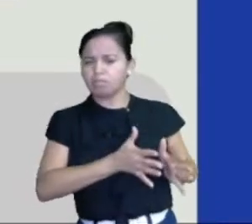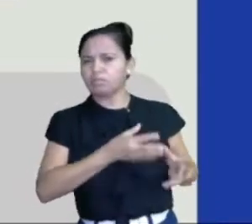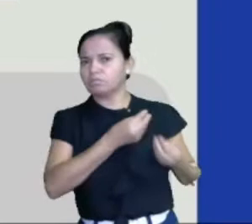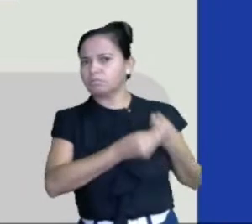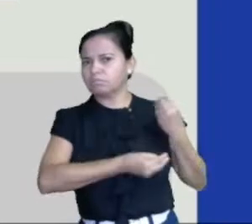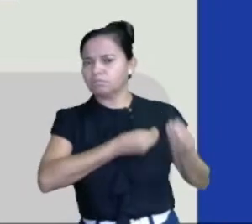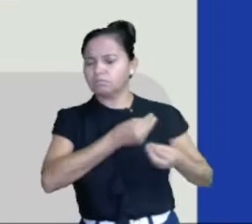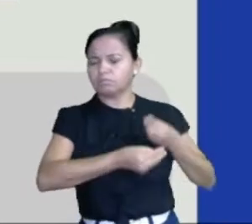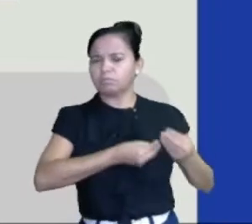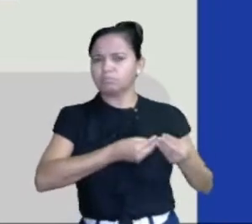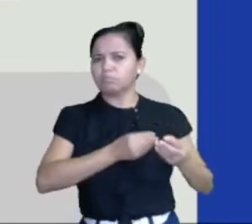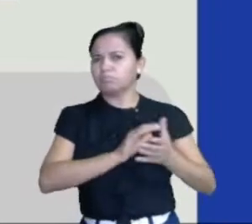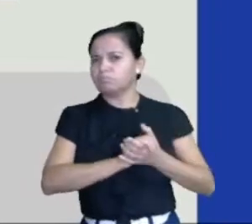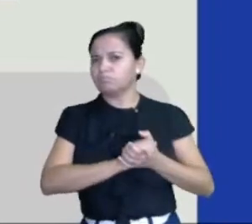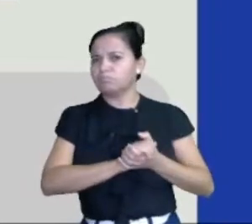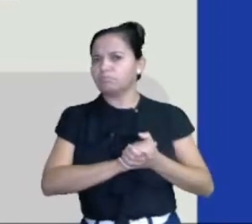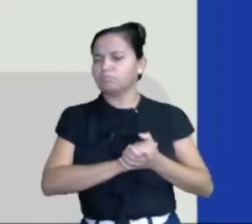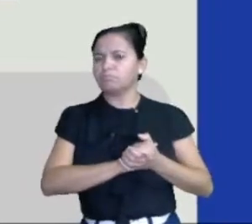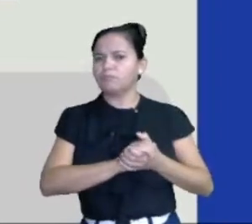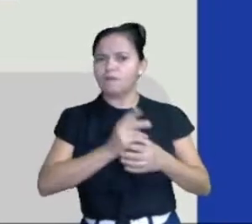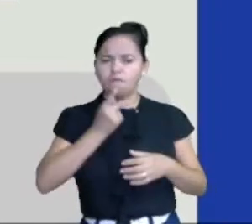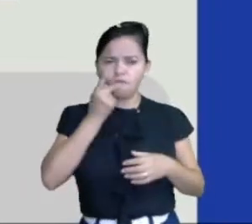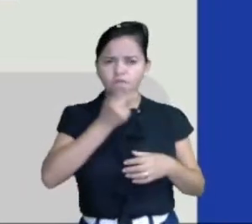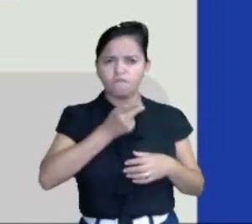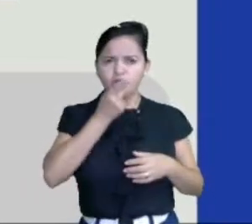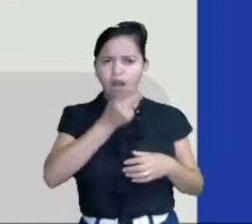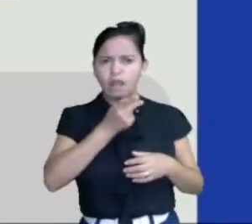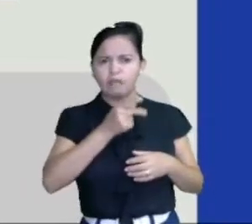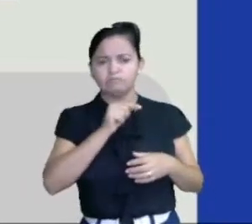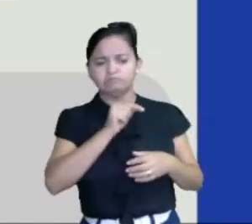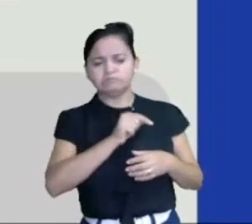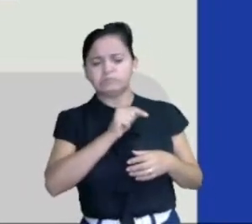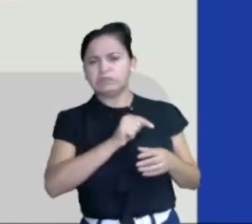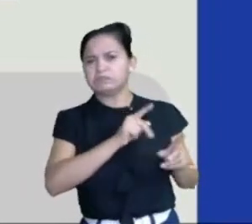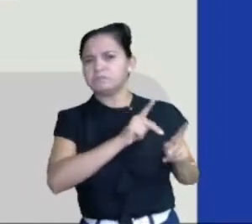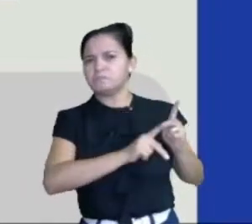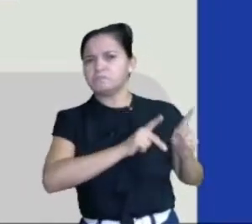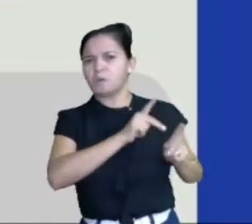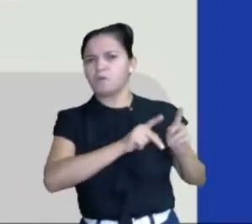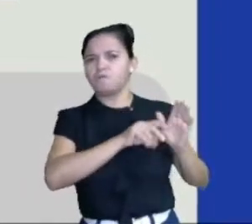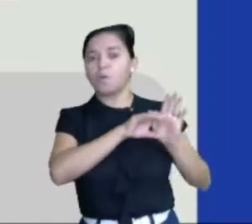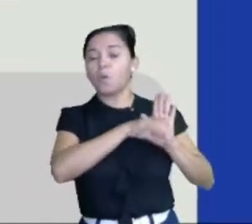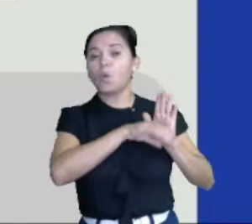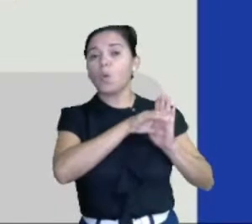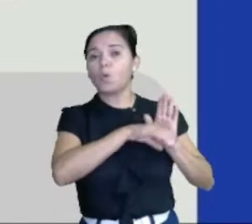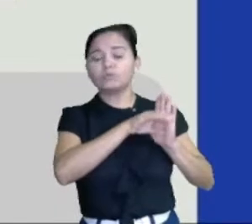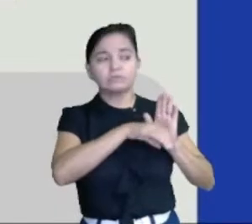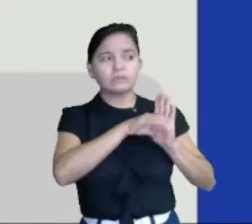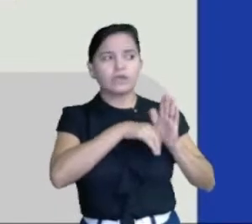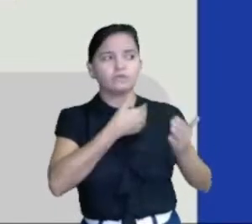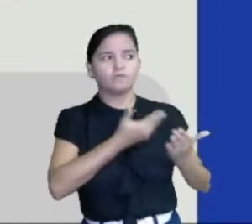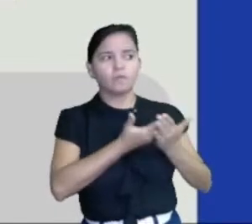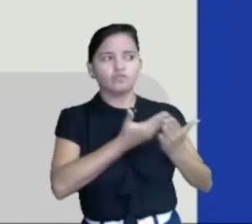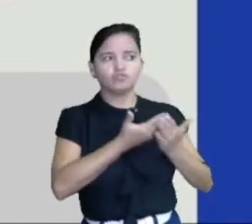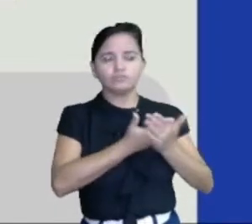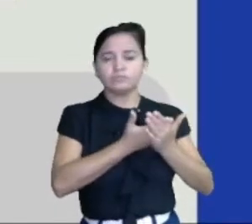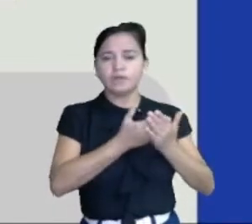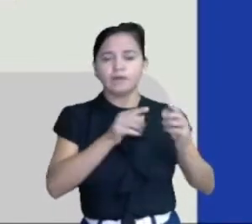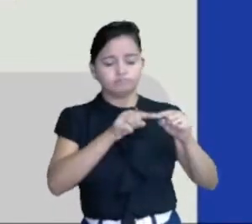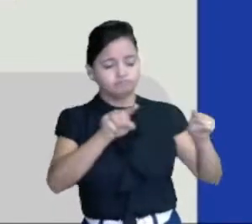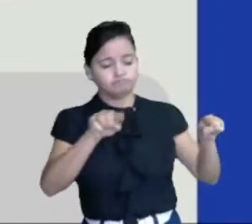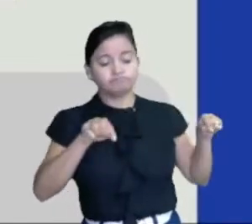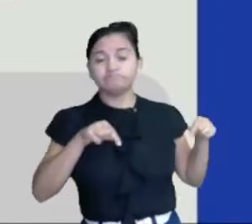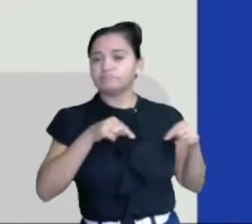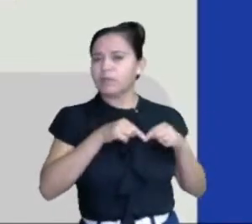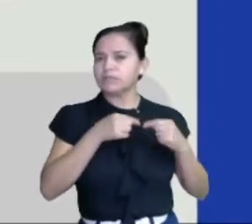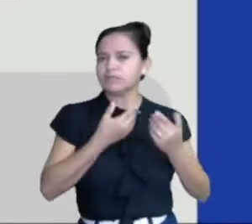quando nós vamos falar sobre esse conceito, quando nós vamos estudar na sala de aula o